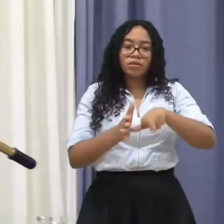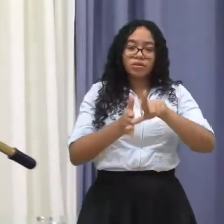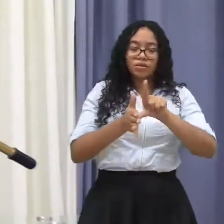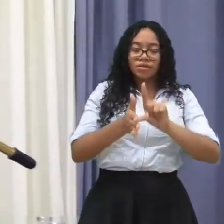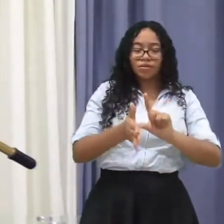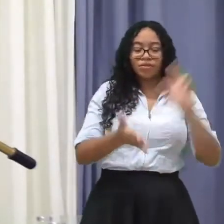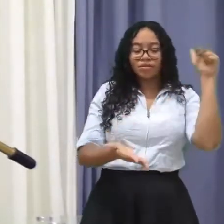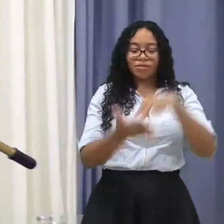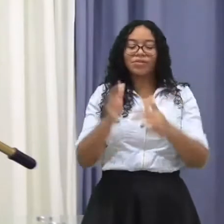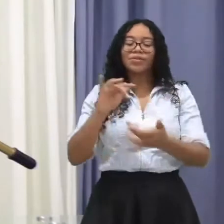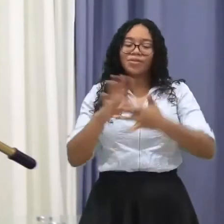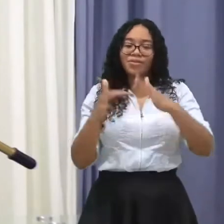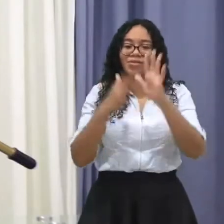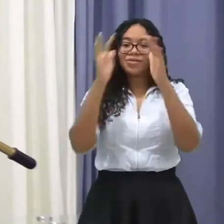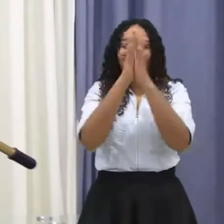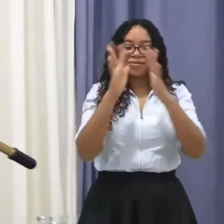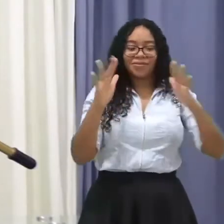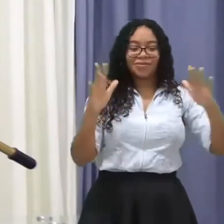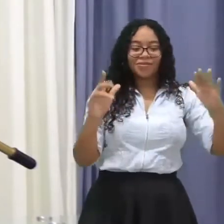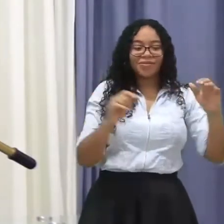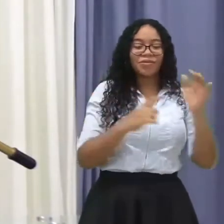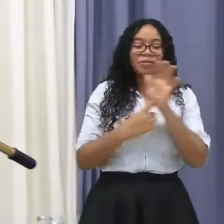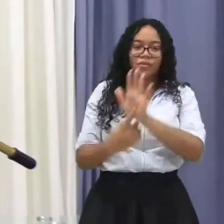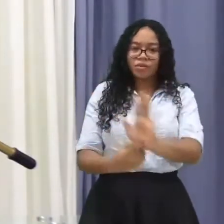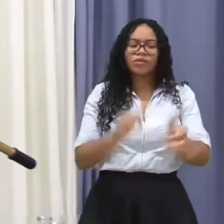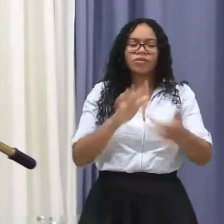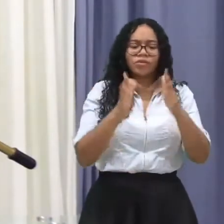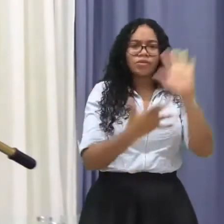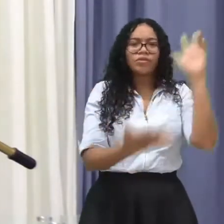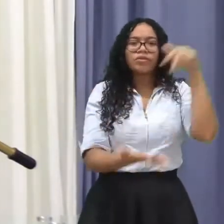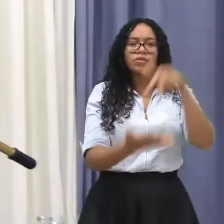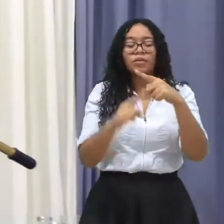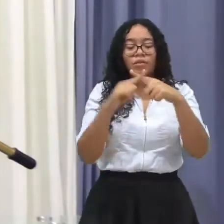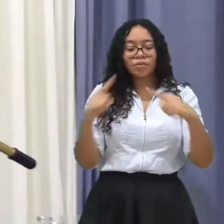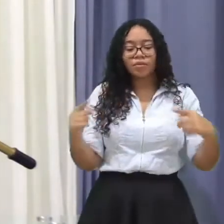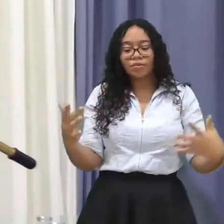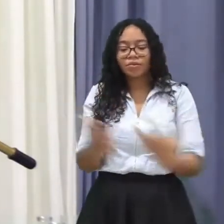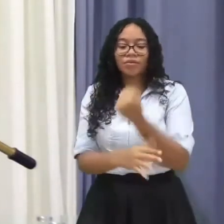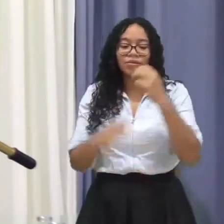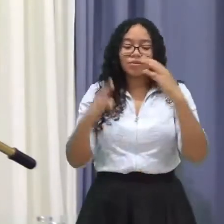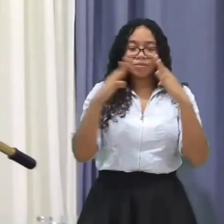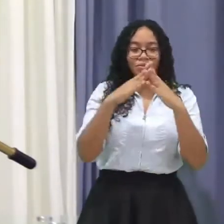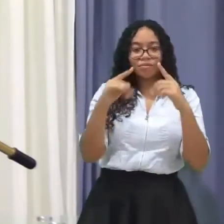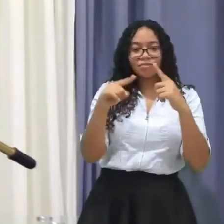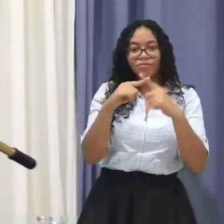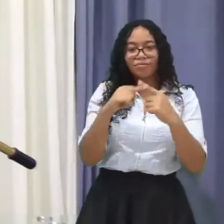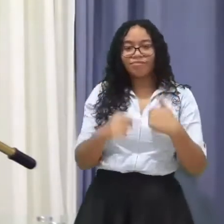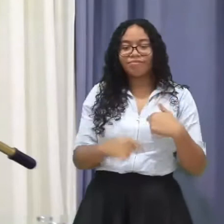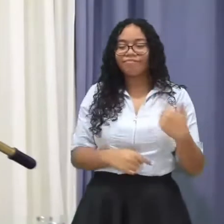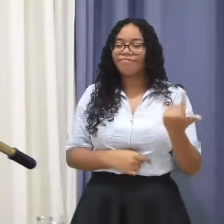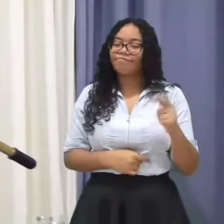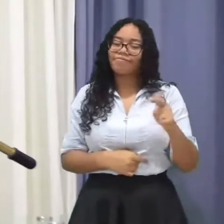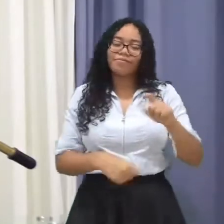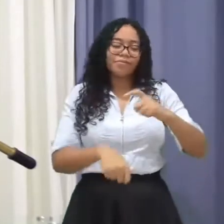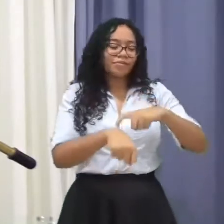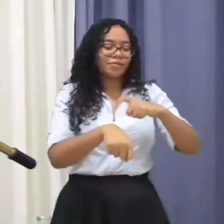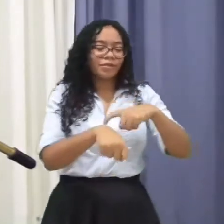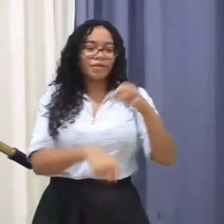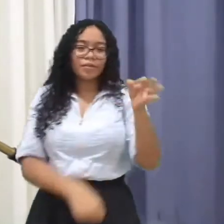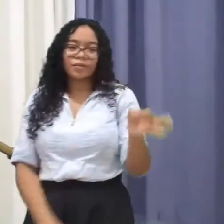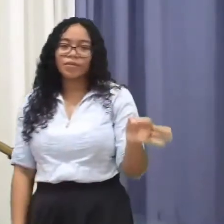glória, mostram que ele virá. Mas para o arrebatamento, nós não temos uma